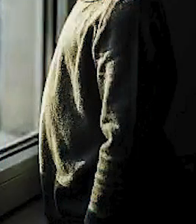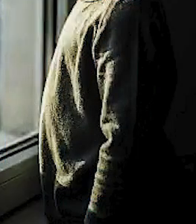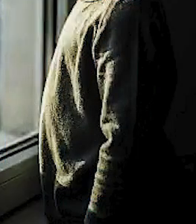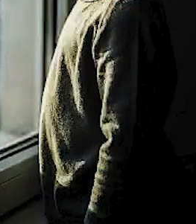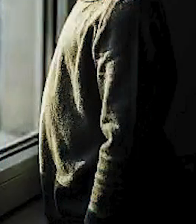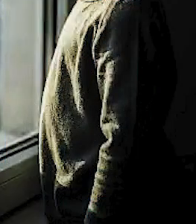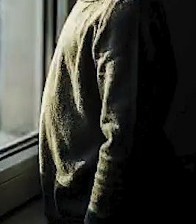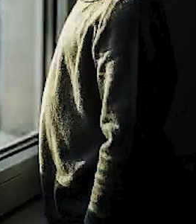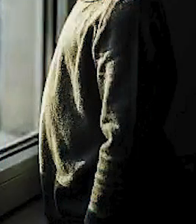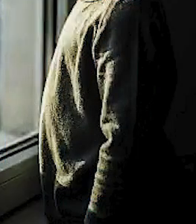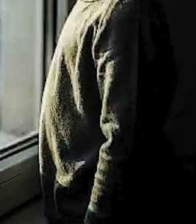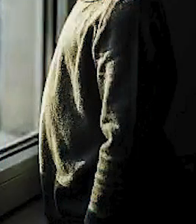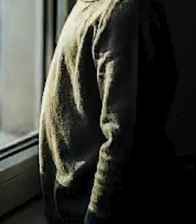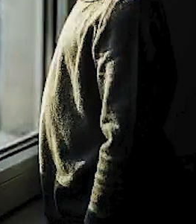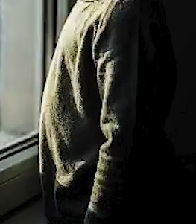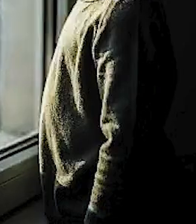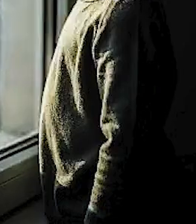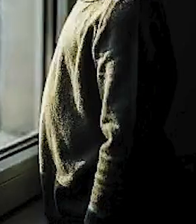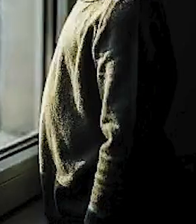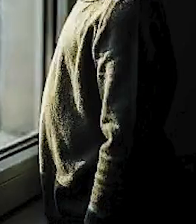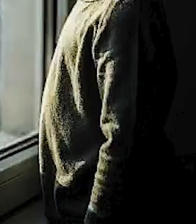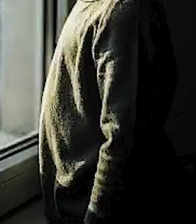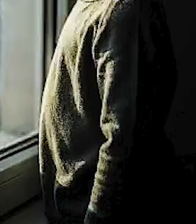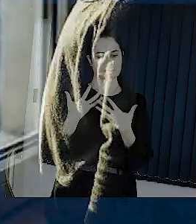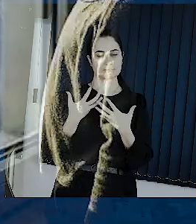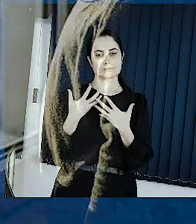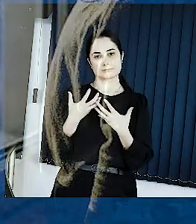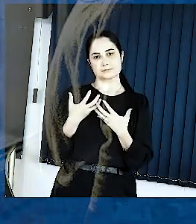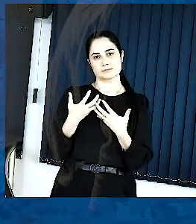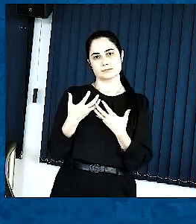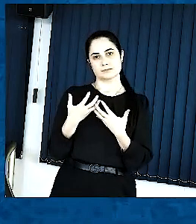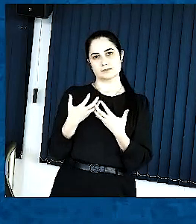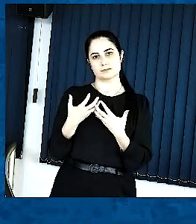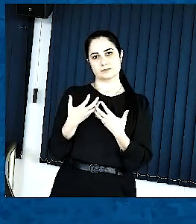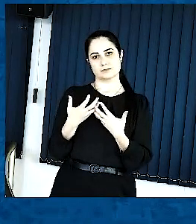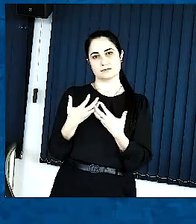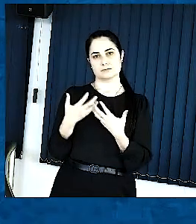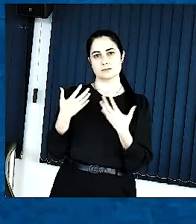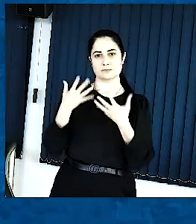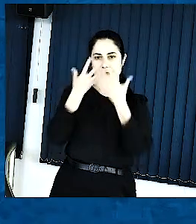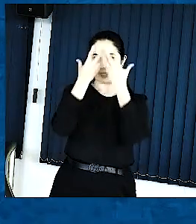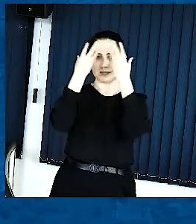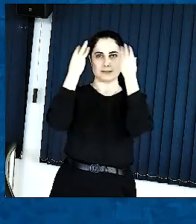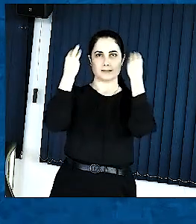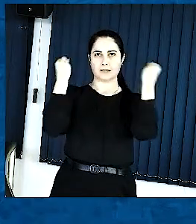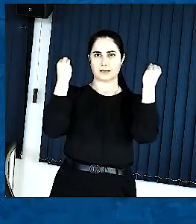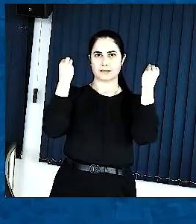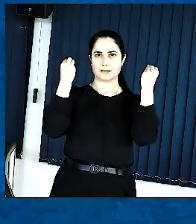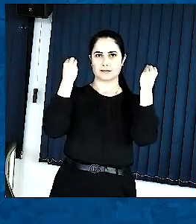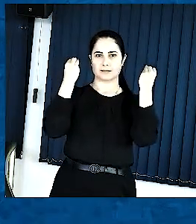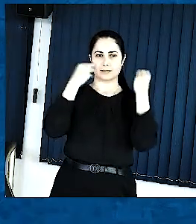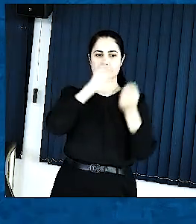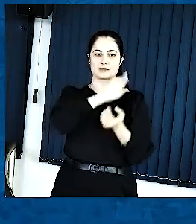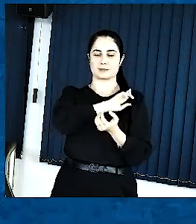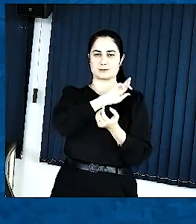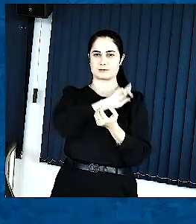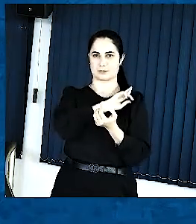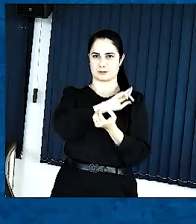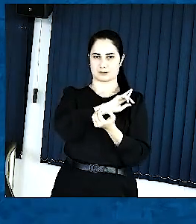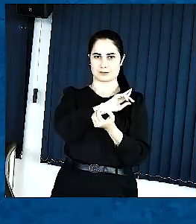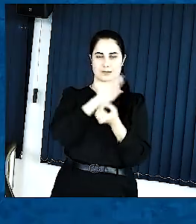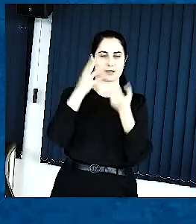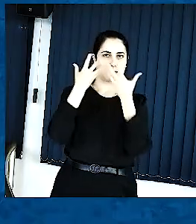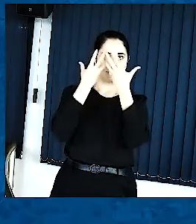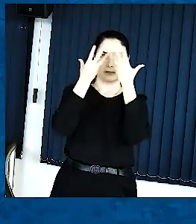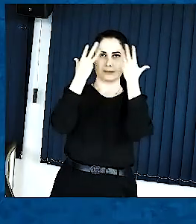importa. E hoje eu gostaria que a gente deixasse os cargos de lado, deixasse